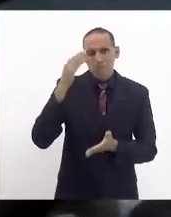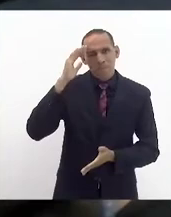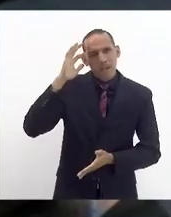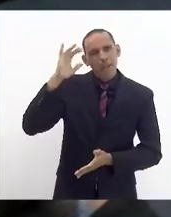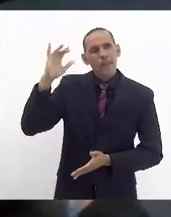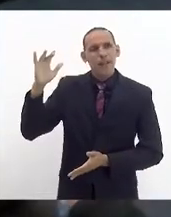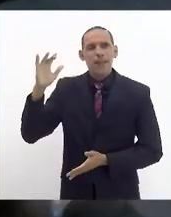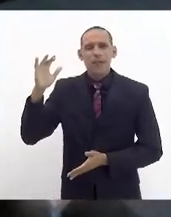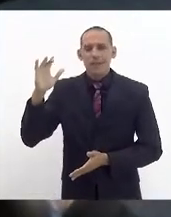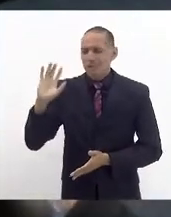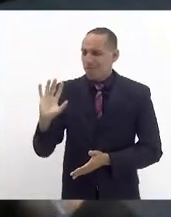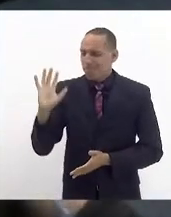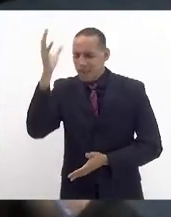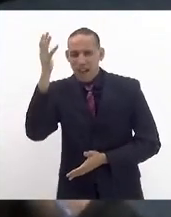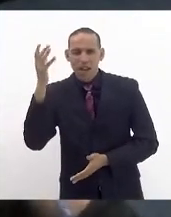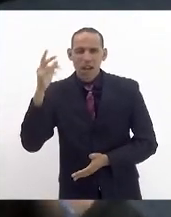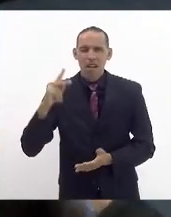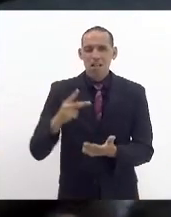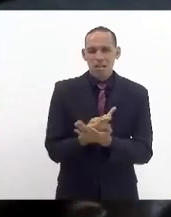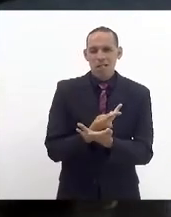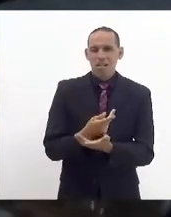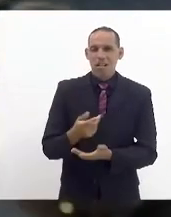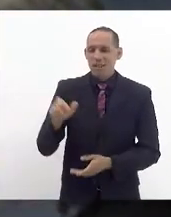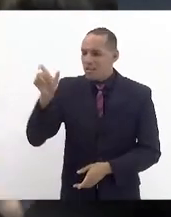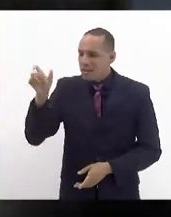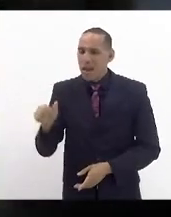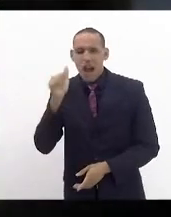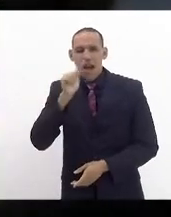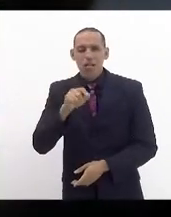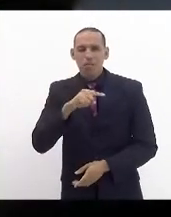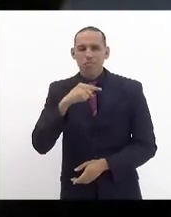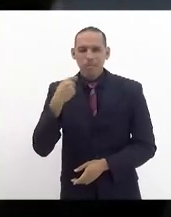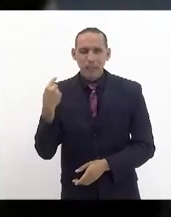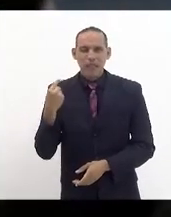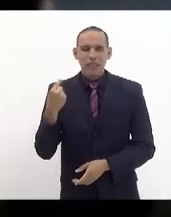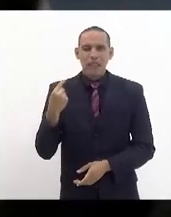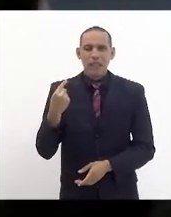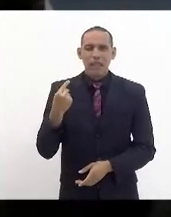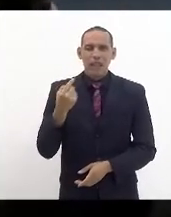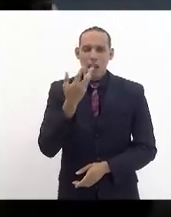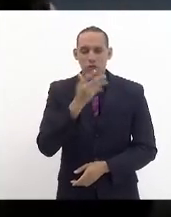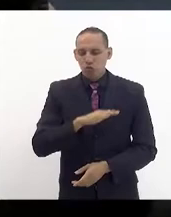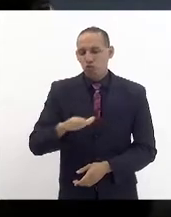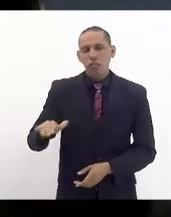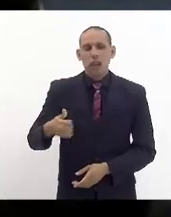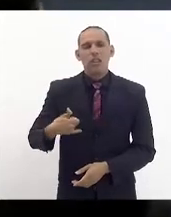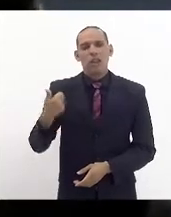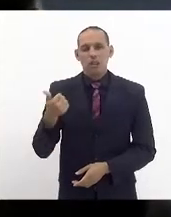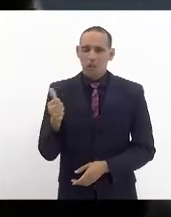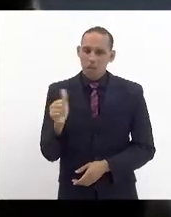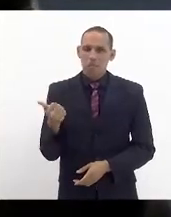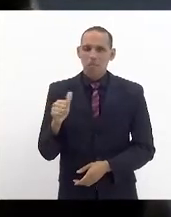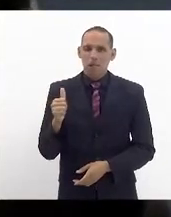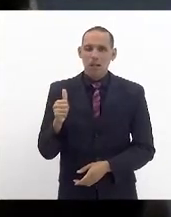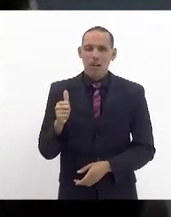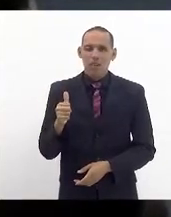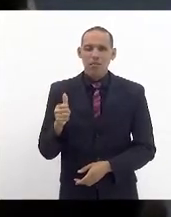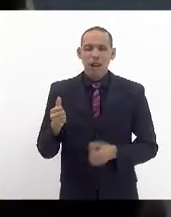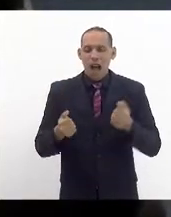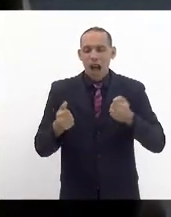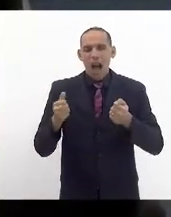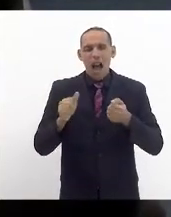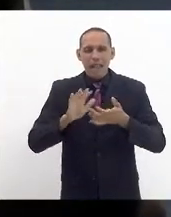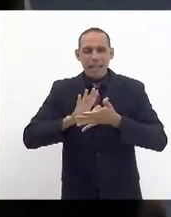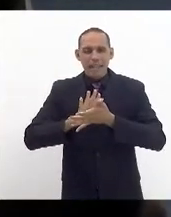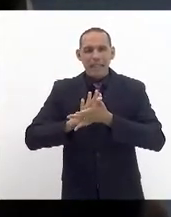na tragédia que ocorreu, derivando aí no falecimento de uma menina, uma criança de 11 anos, esmagada por um carro alegórico.